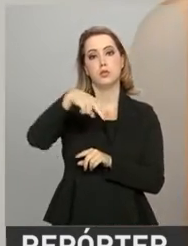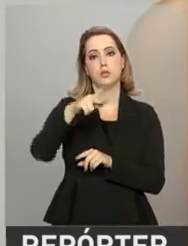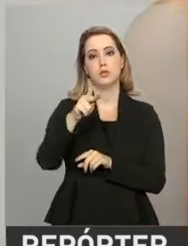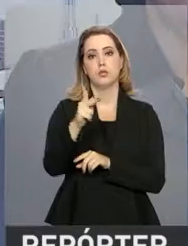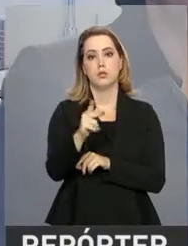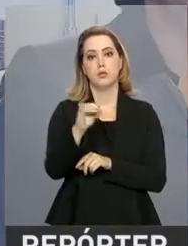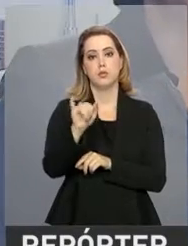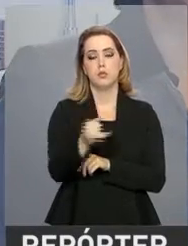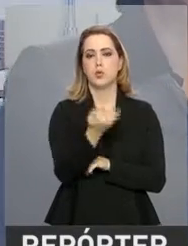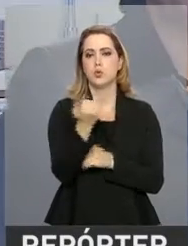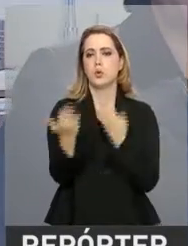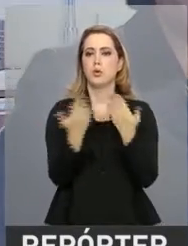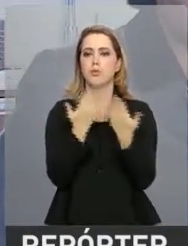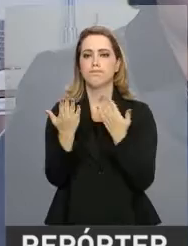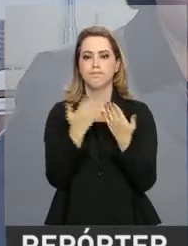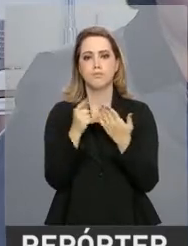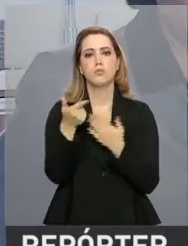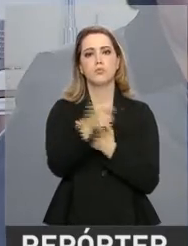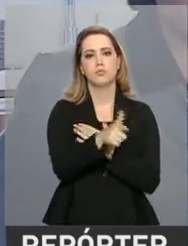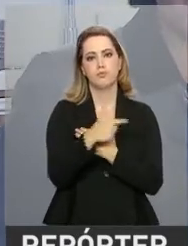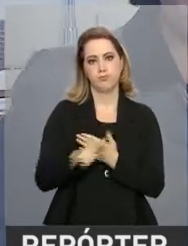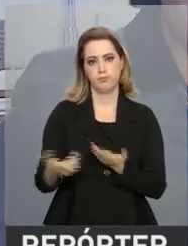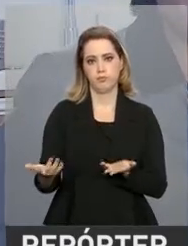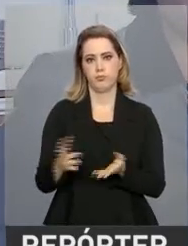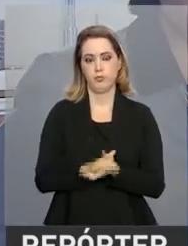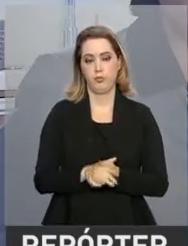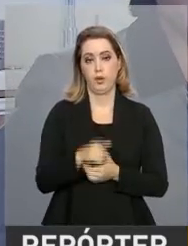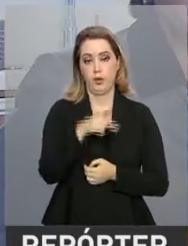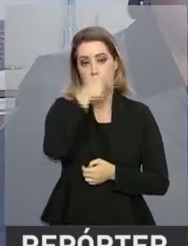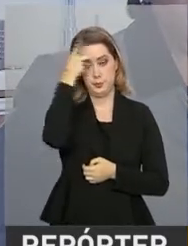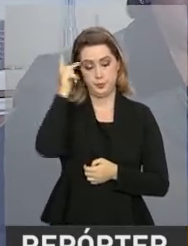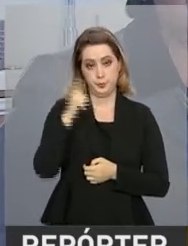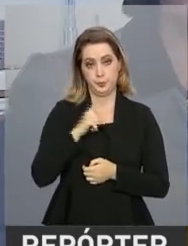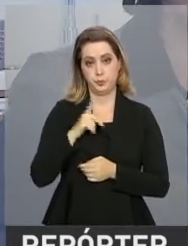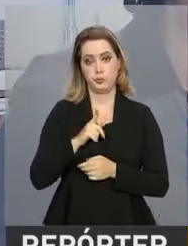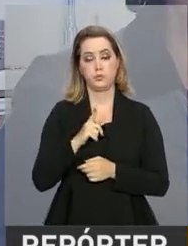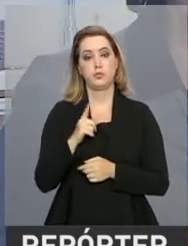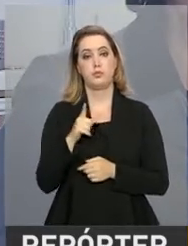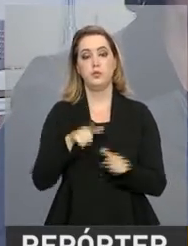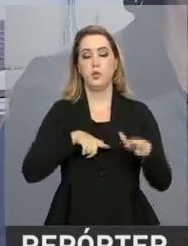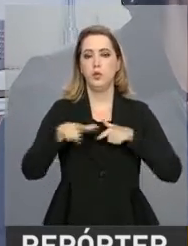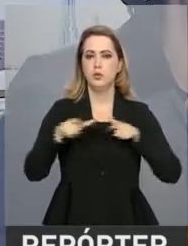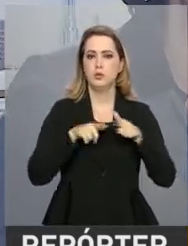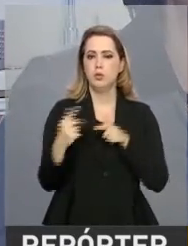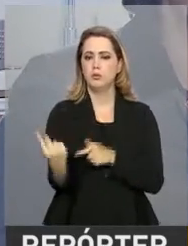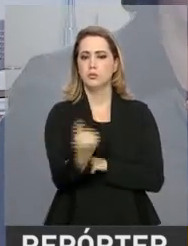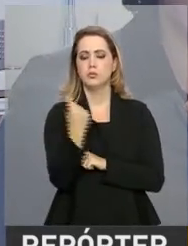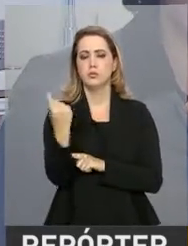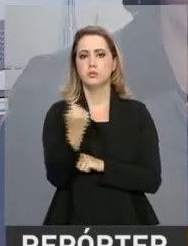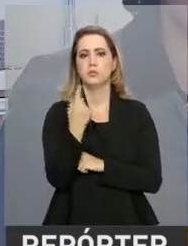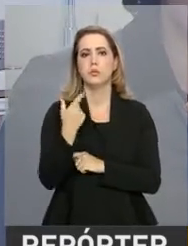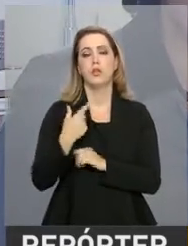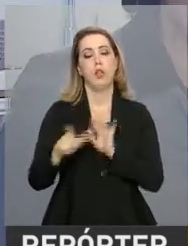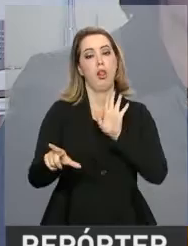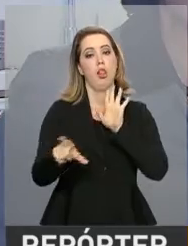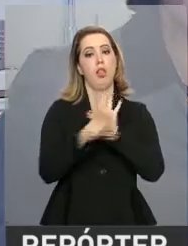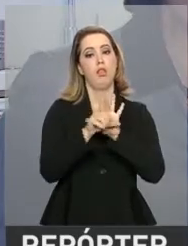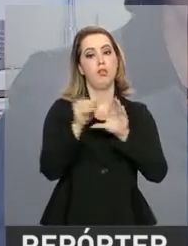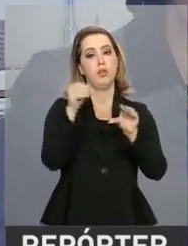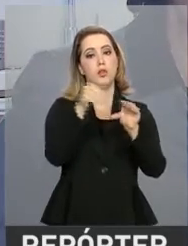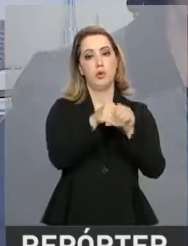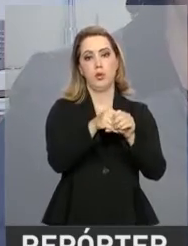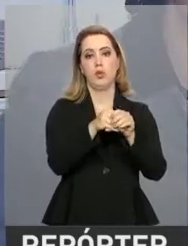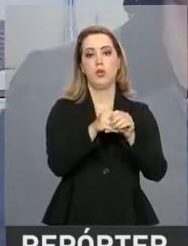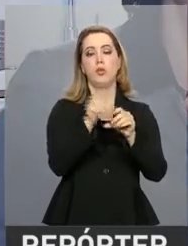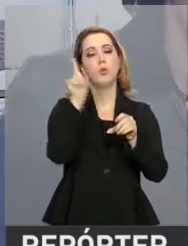mercadoria o microempreendedor individual trabalha por conta própria e se legaliza como pequeno empresário para se